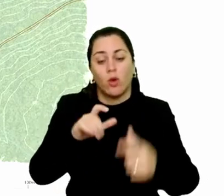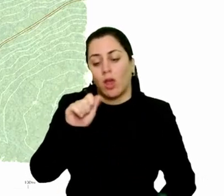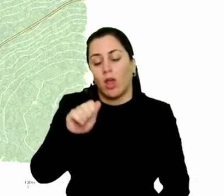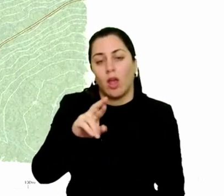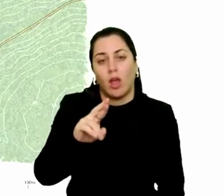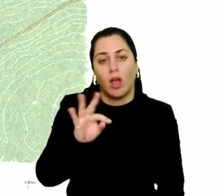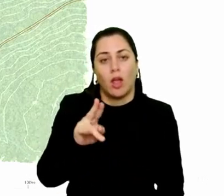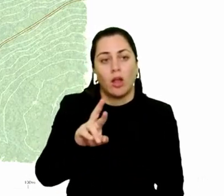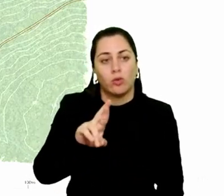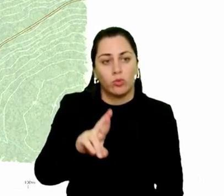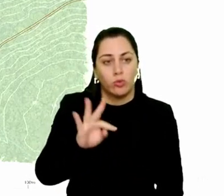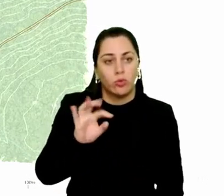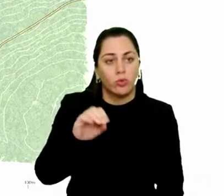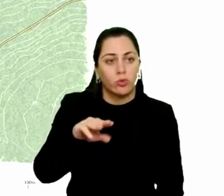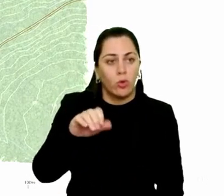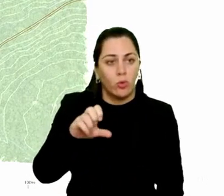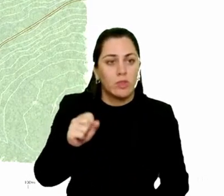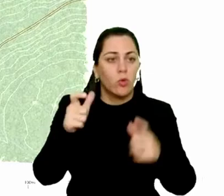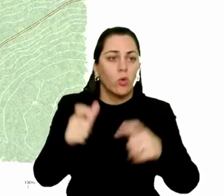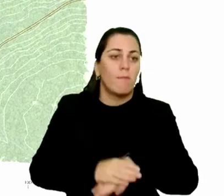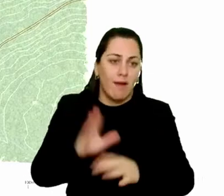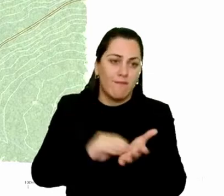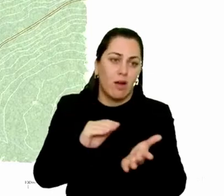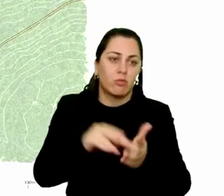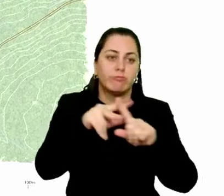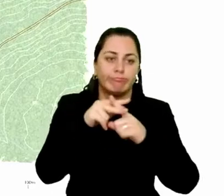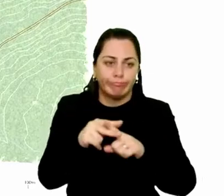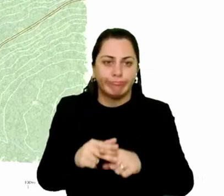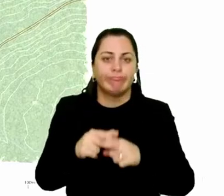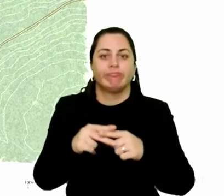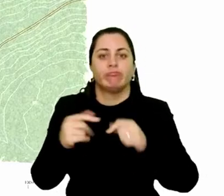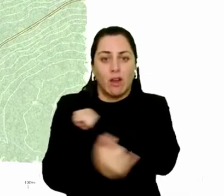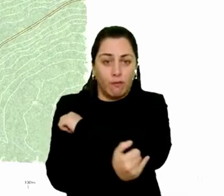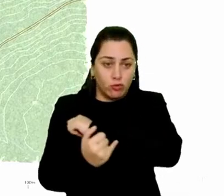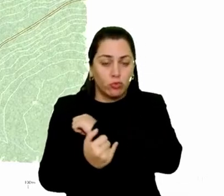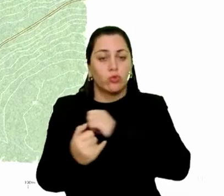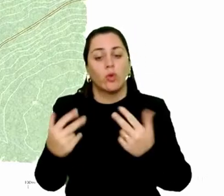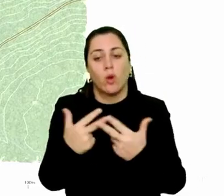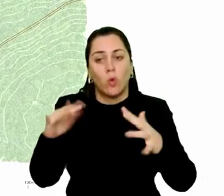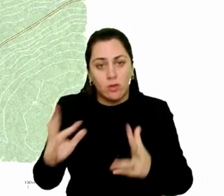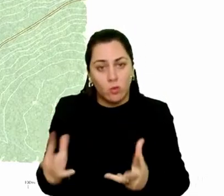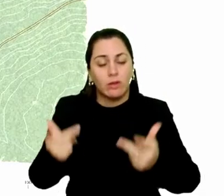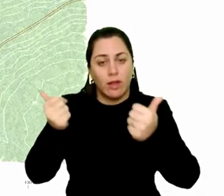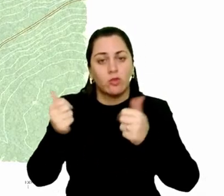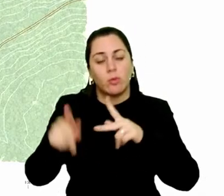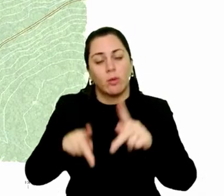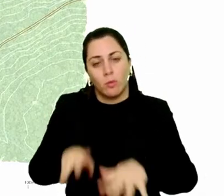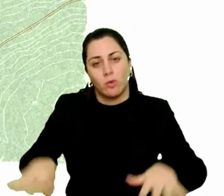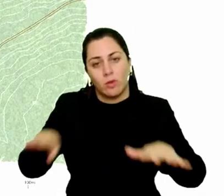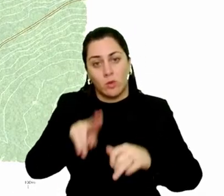Thomas era o parque com maior carência de manutenção, de infraestrutura e de atrativos qualificados para a